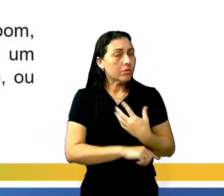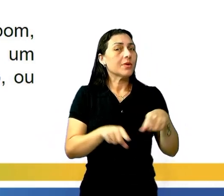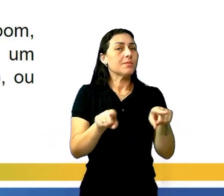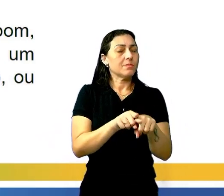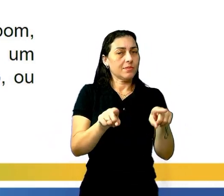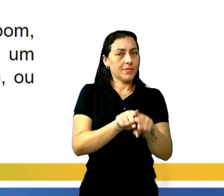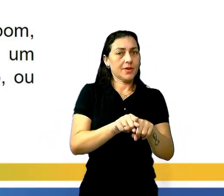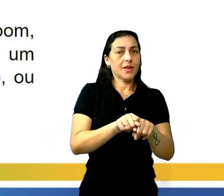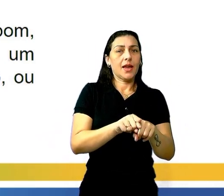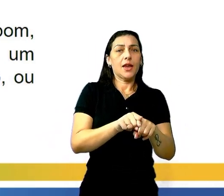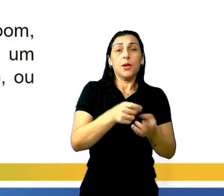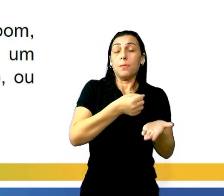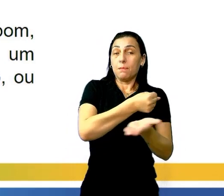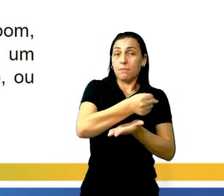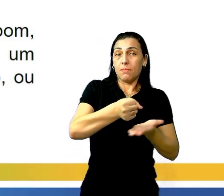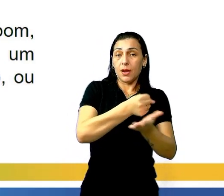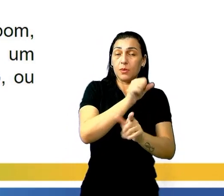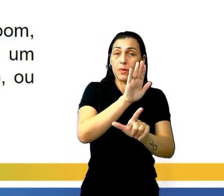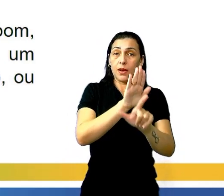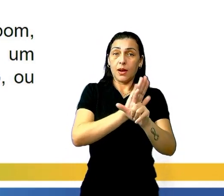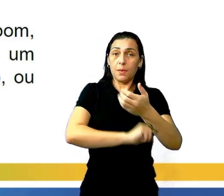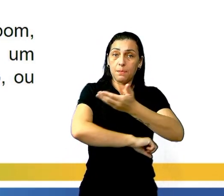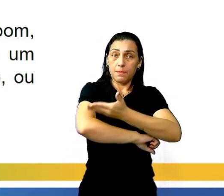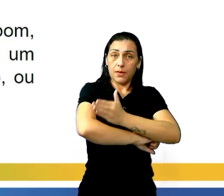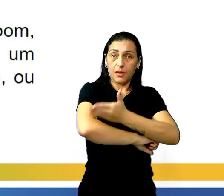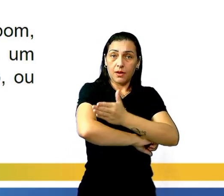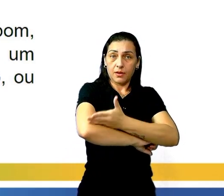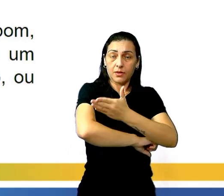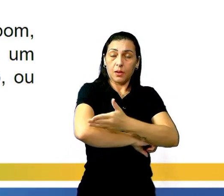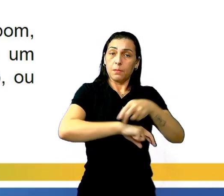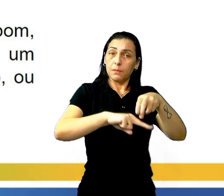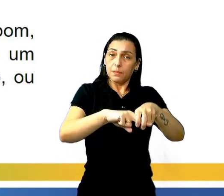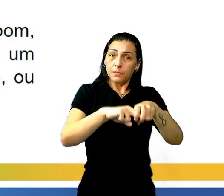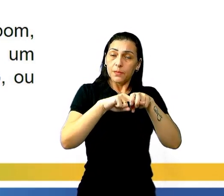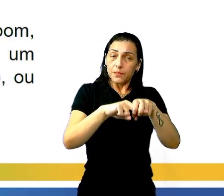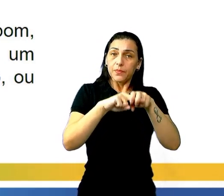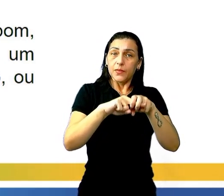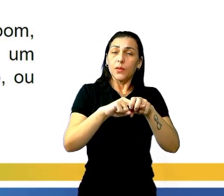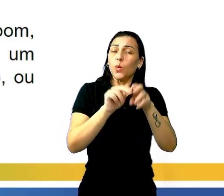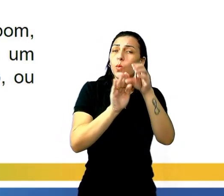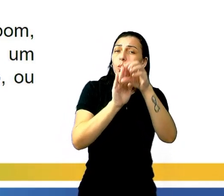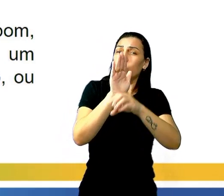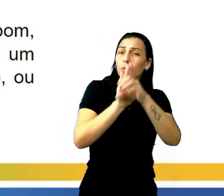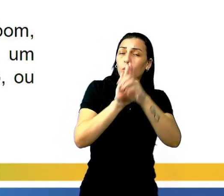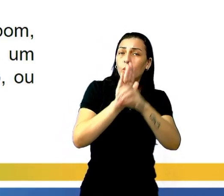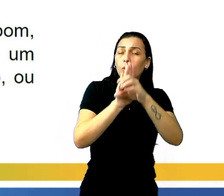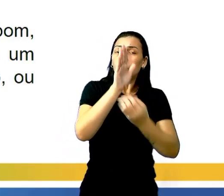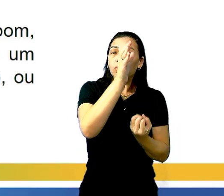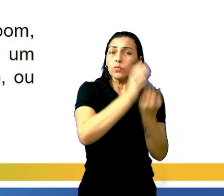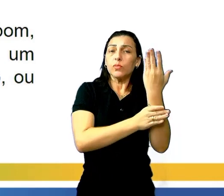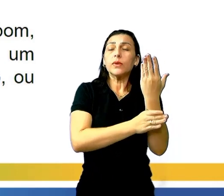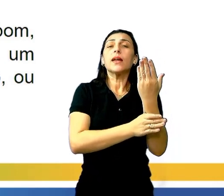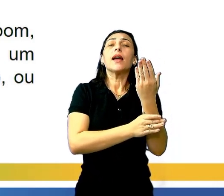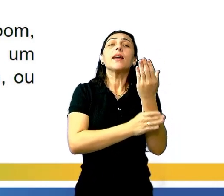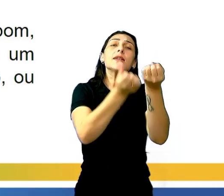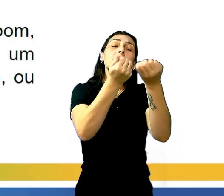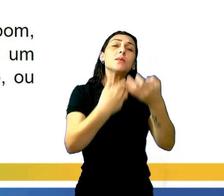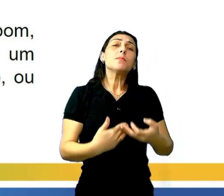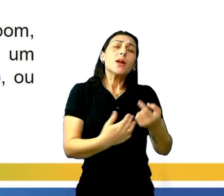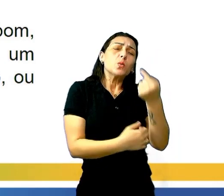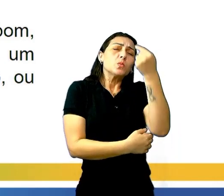especificamente. E é disto que, todavia e unicamente, se trata nesta questão prática, e